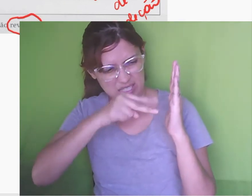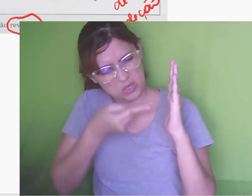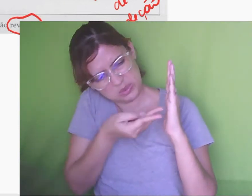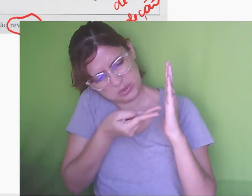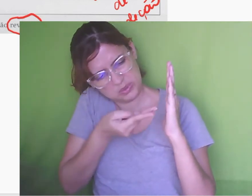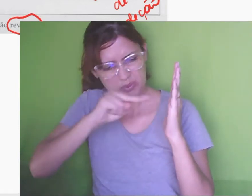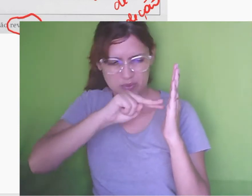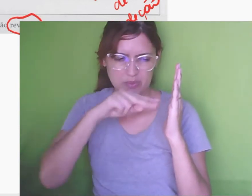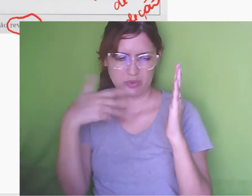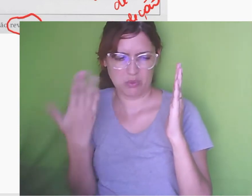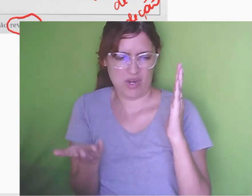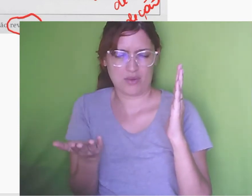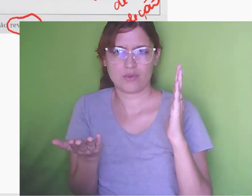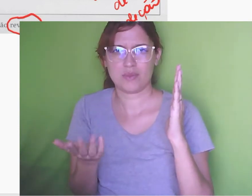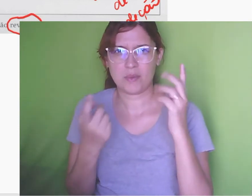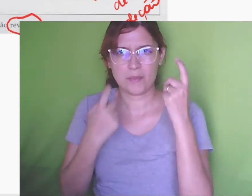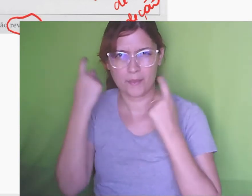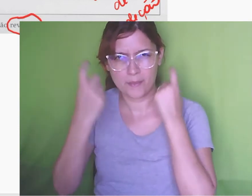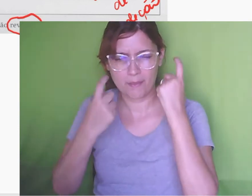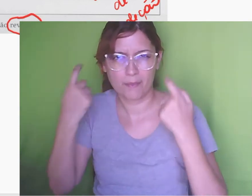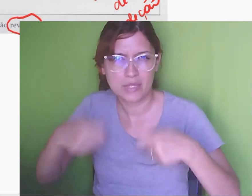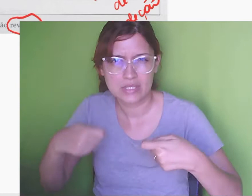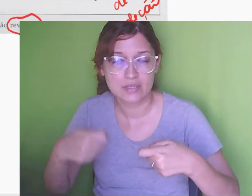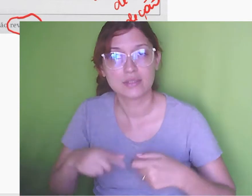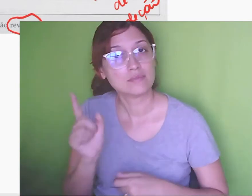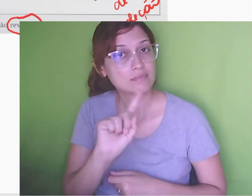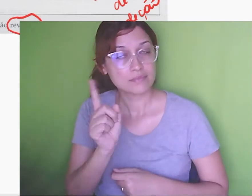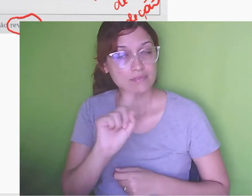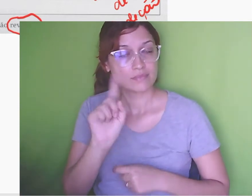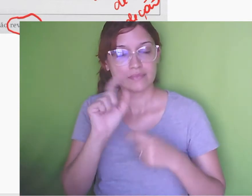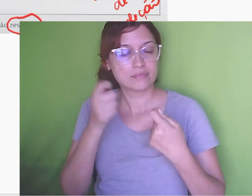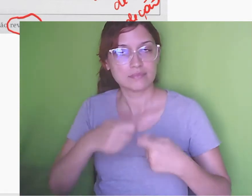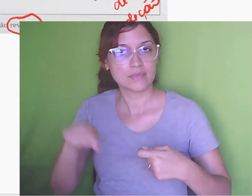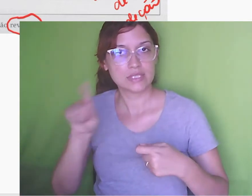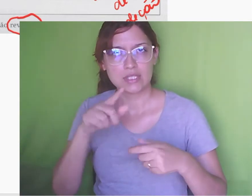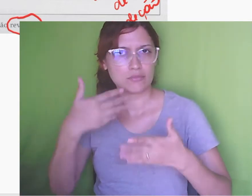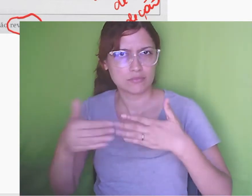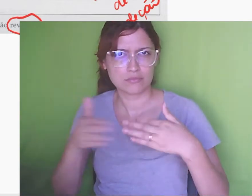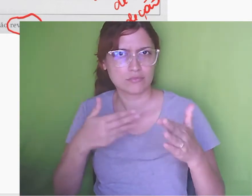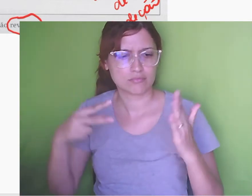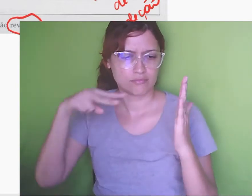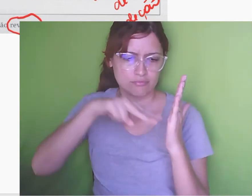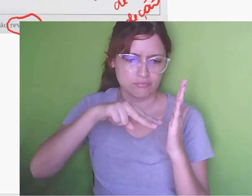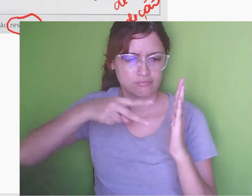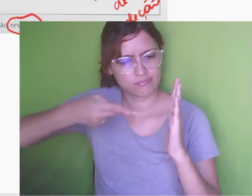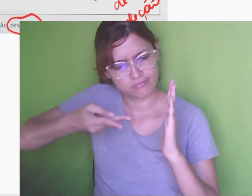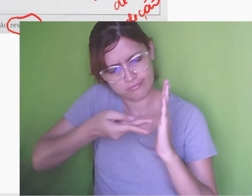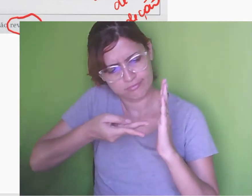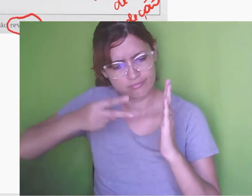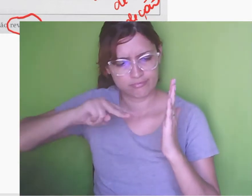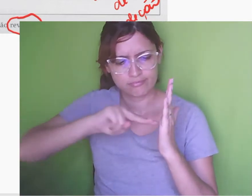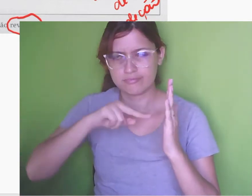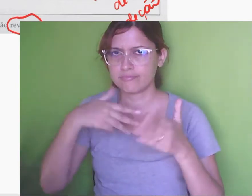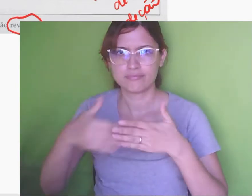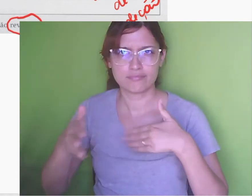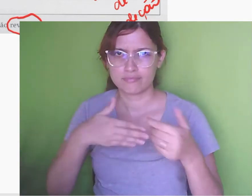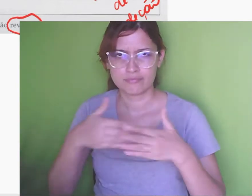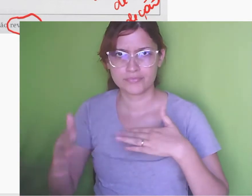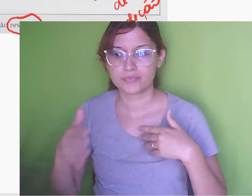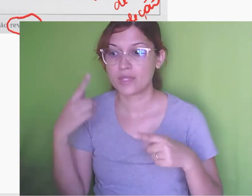é positivo, qual deles é negativo, não precisa ter esse tipo de preocupação. Você pode colocar ela de qualquer